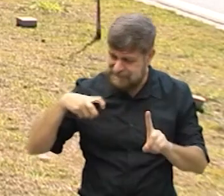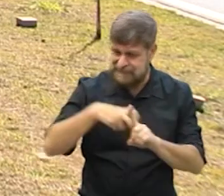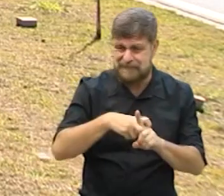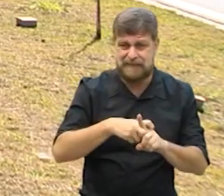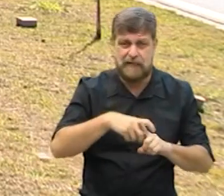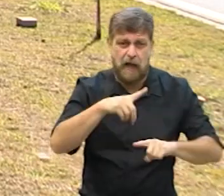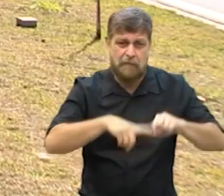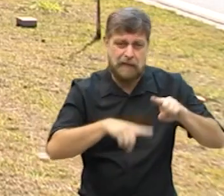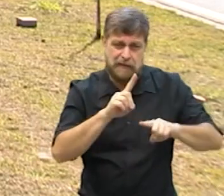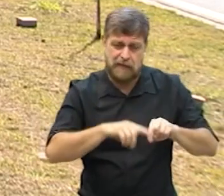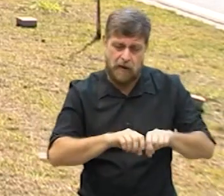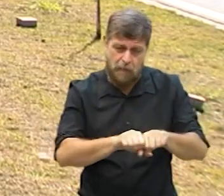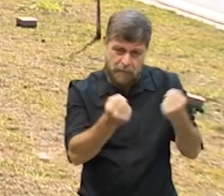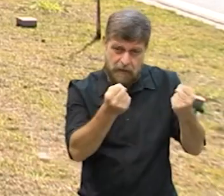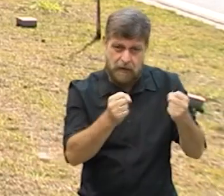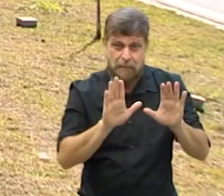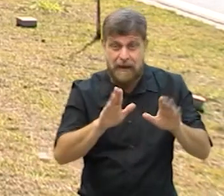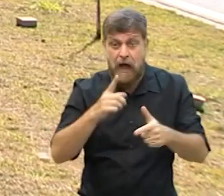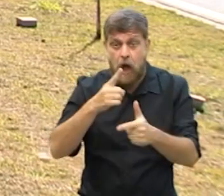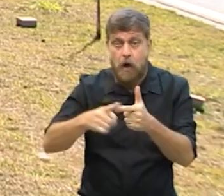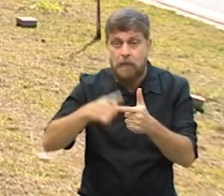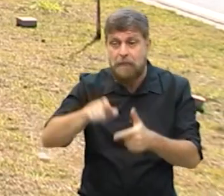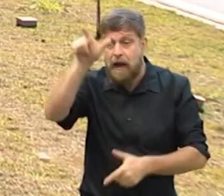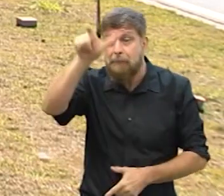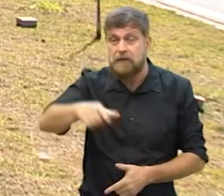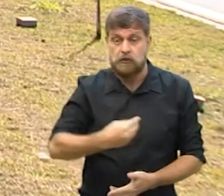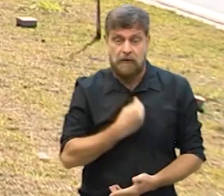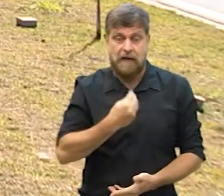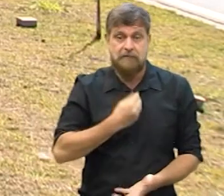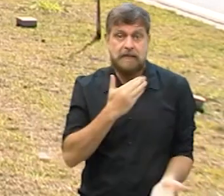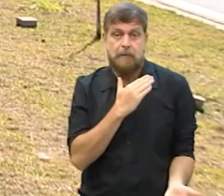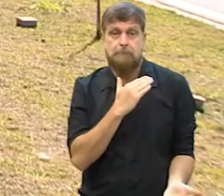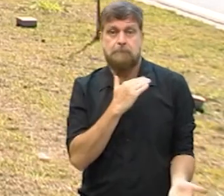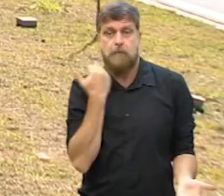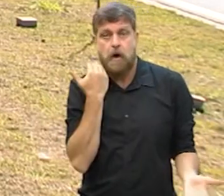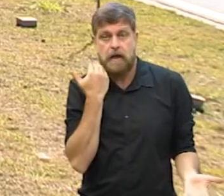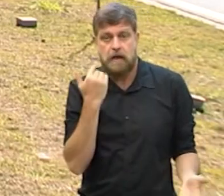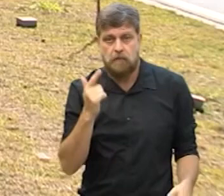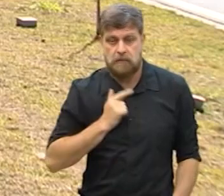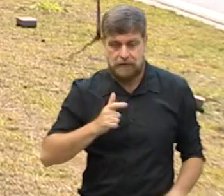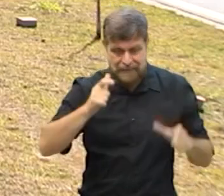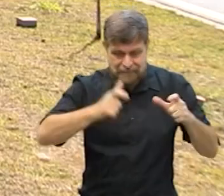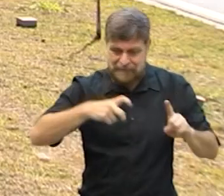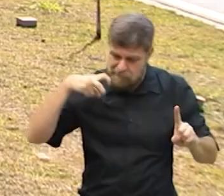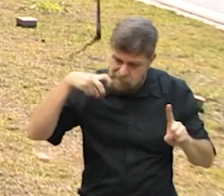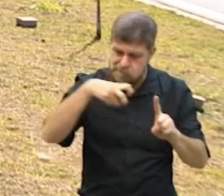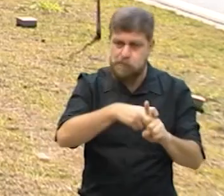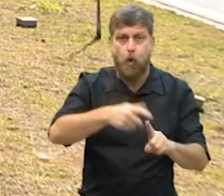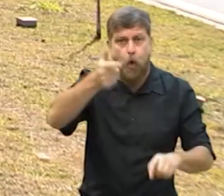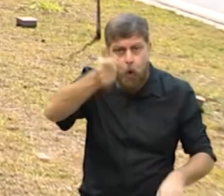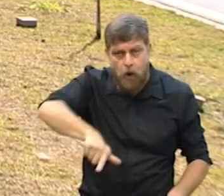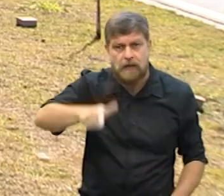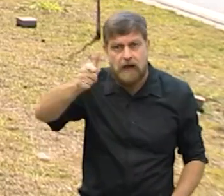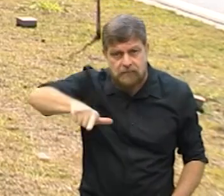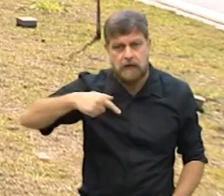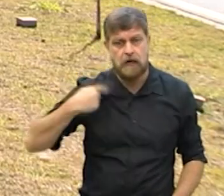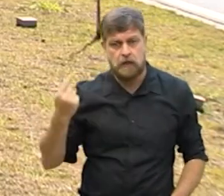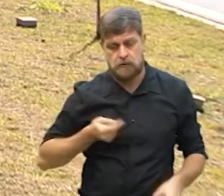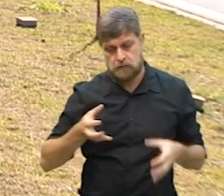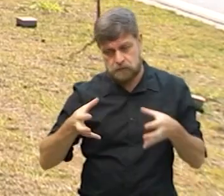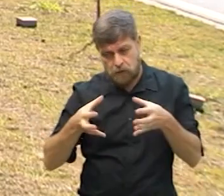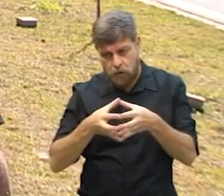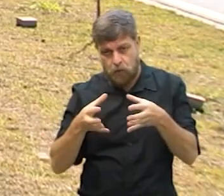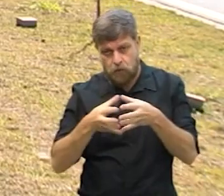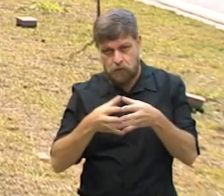tem perca material, nem tanto, mas o problema é vidas que estão sendo ceifadas nesses pontos. Então,